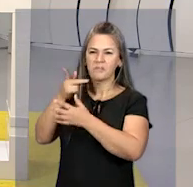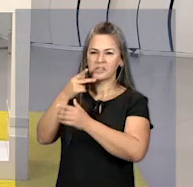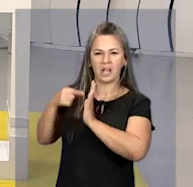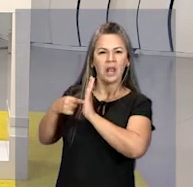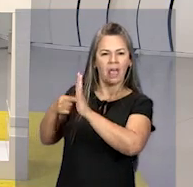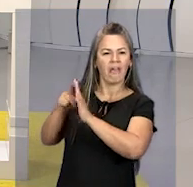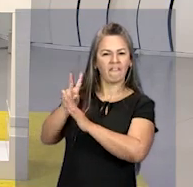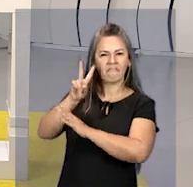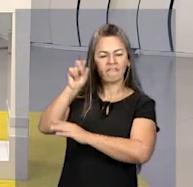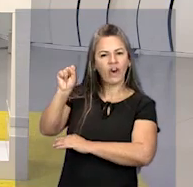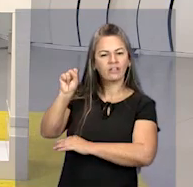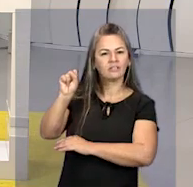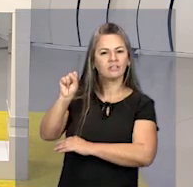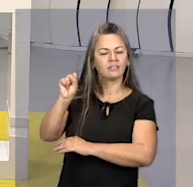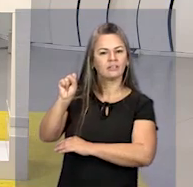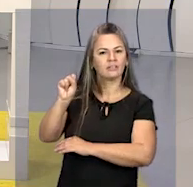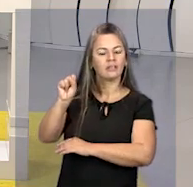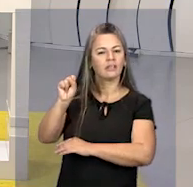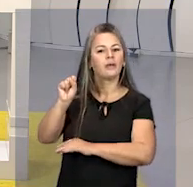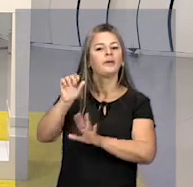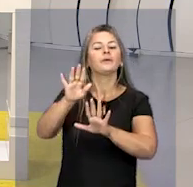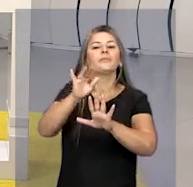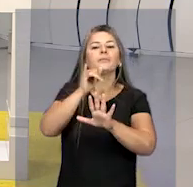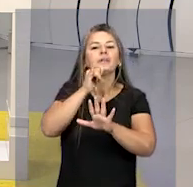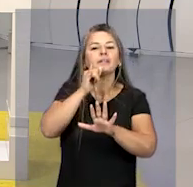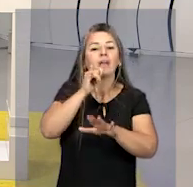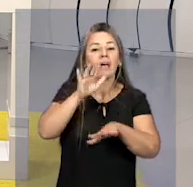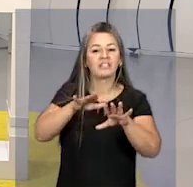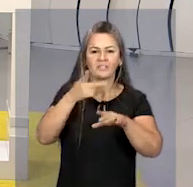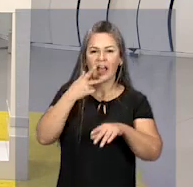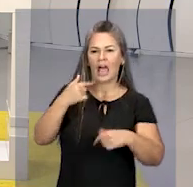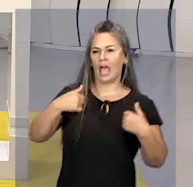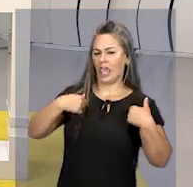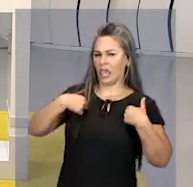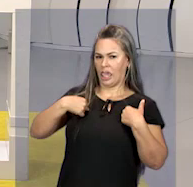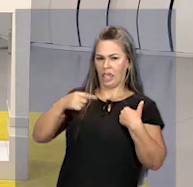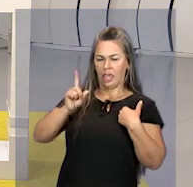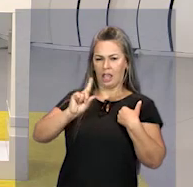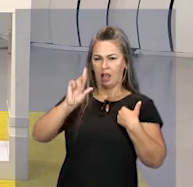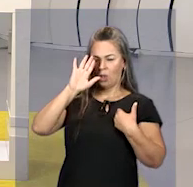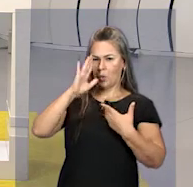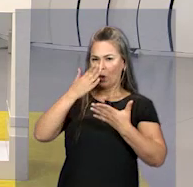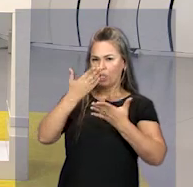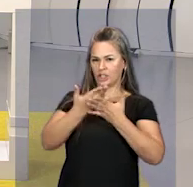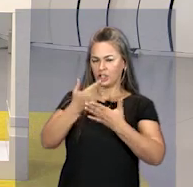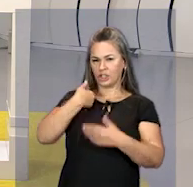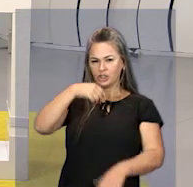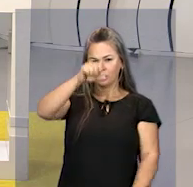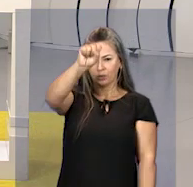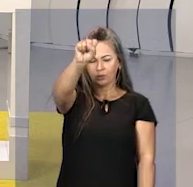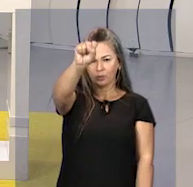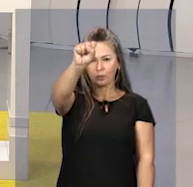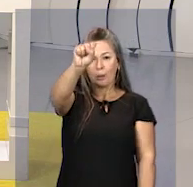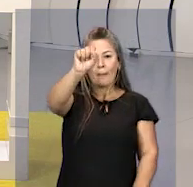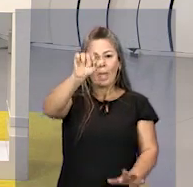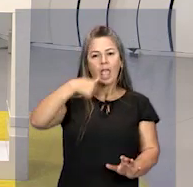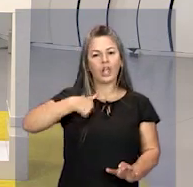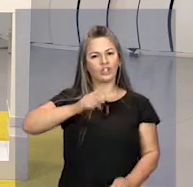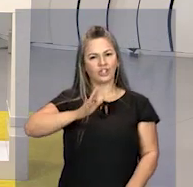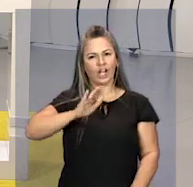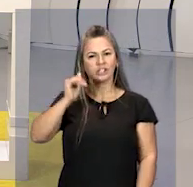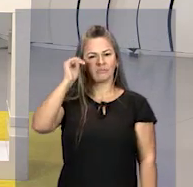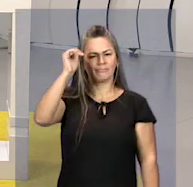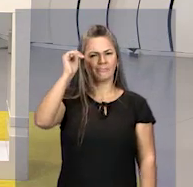talvez deixamos de acreditar nos super-heróis, mas o audiovisual ele nos influencia um tanto que mesmo deixando de acreditar